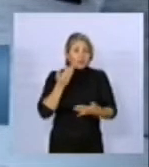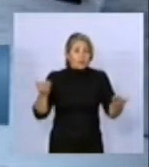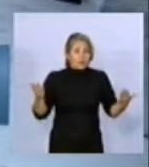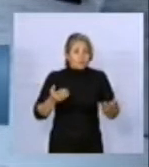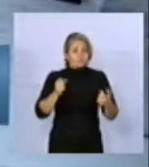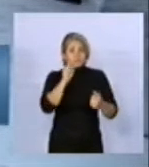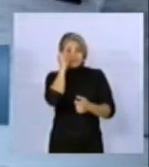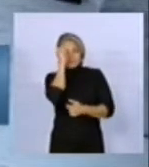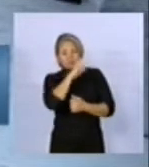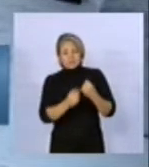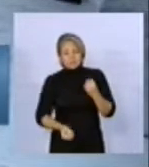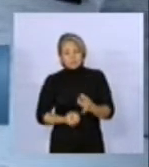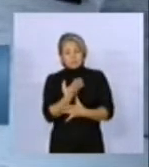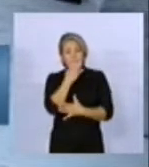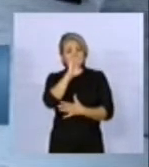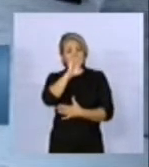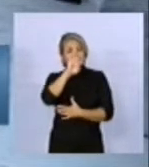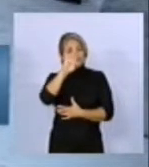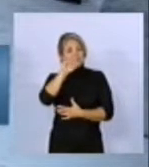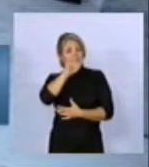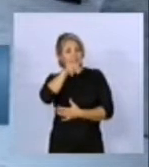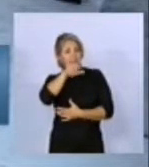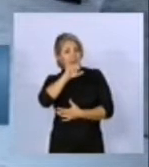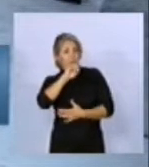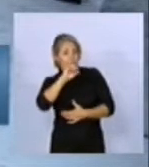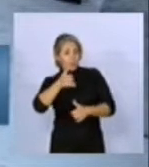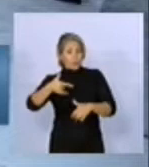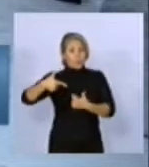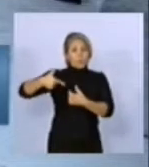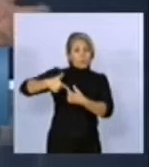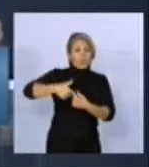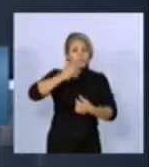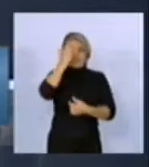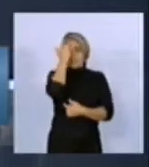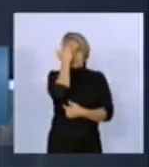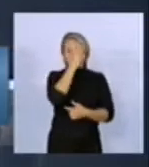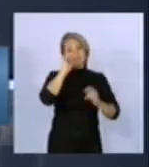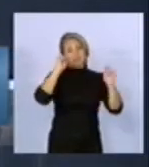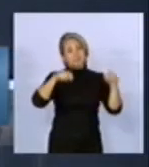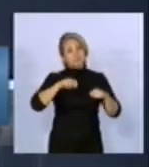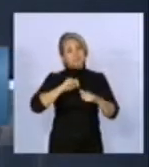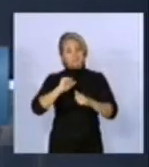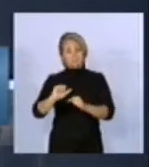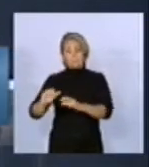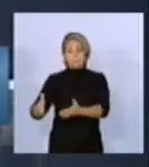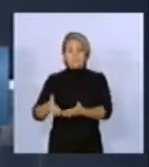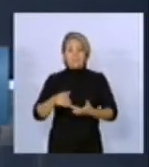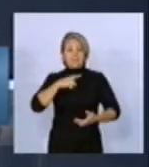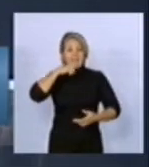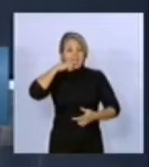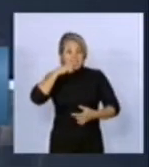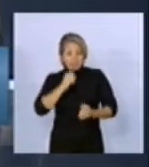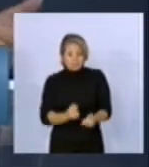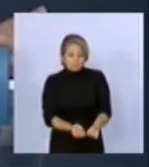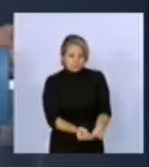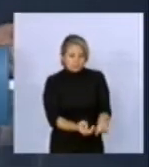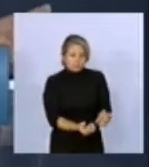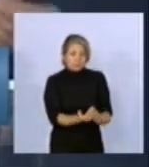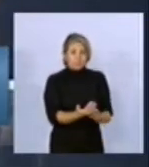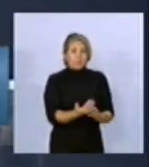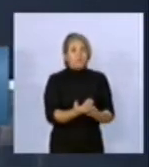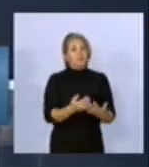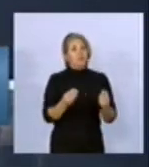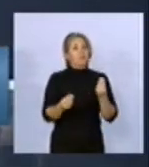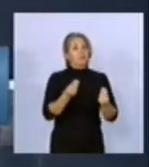difícil de produzir etanol onde assim de uma maneira fácil que seria do caldo da cana pela fermentação que diria de